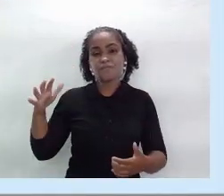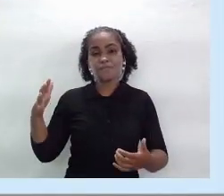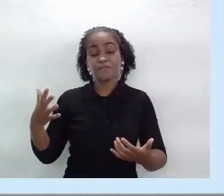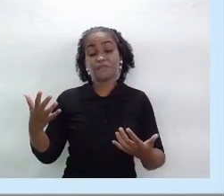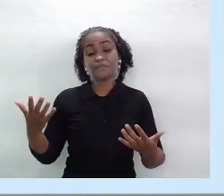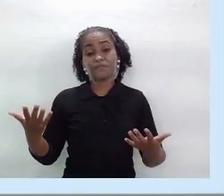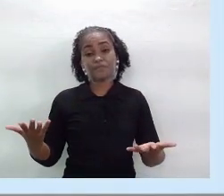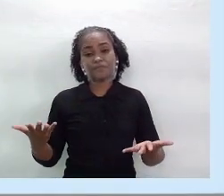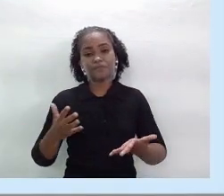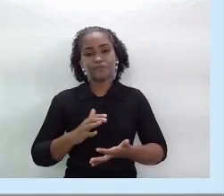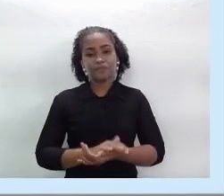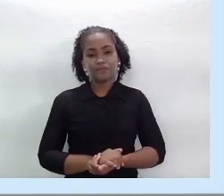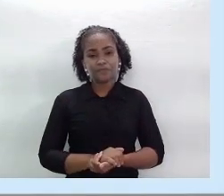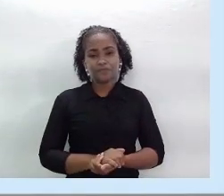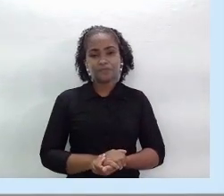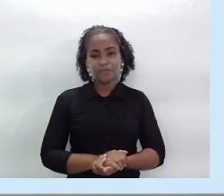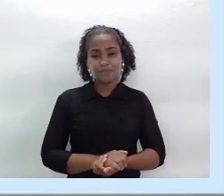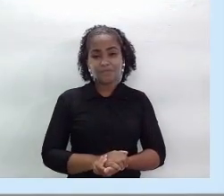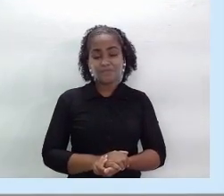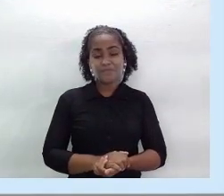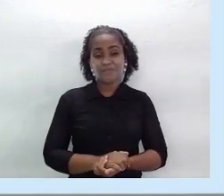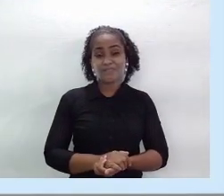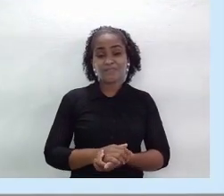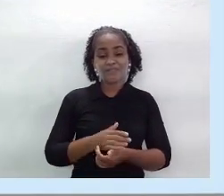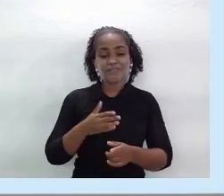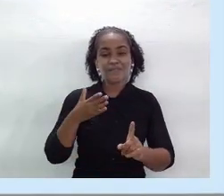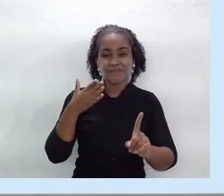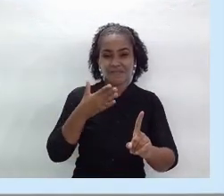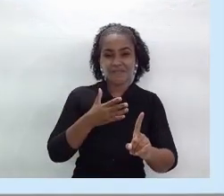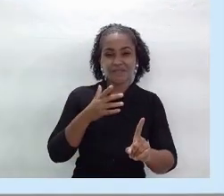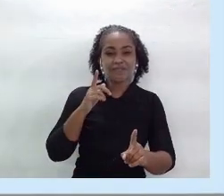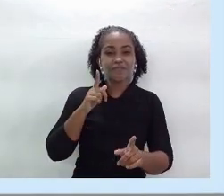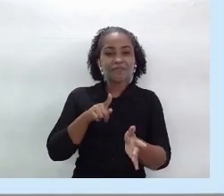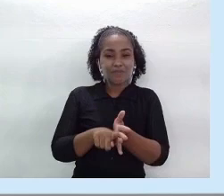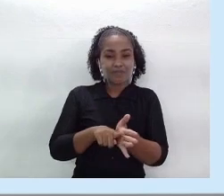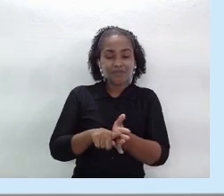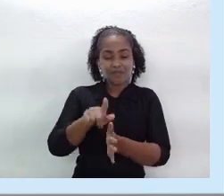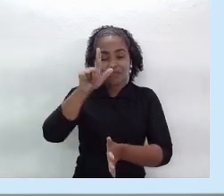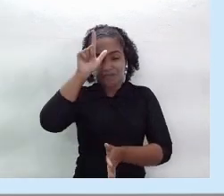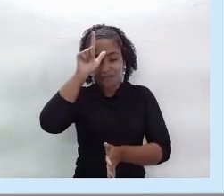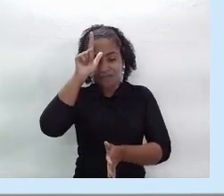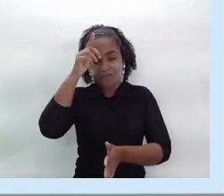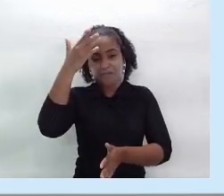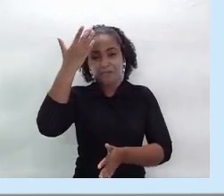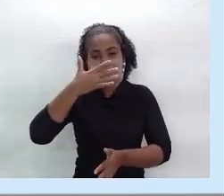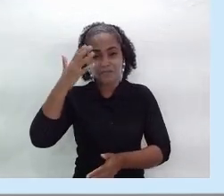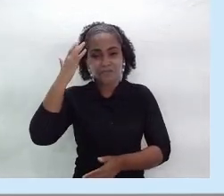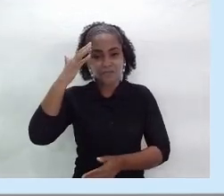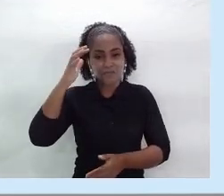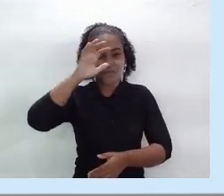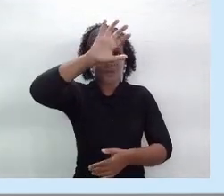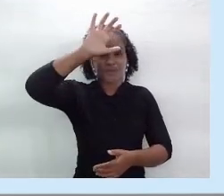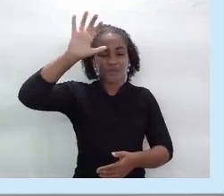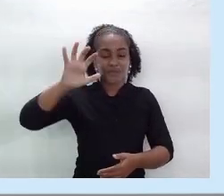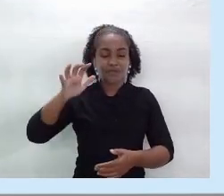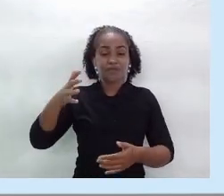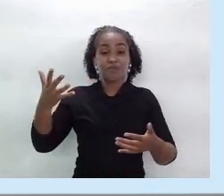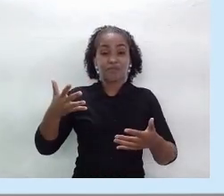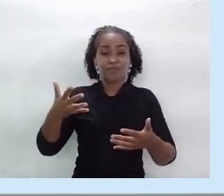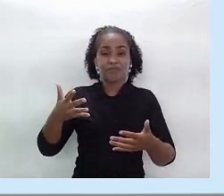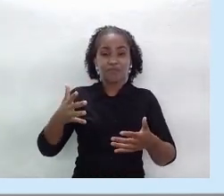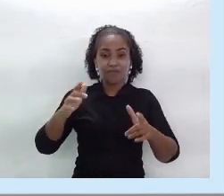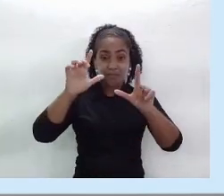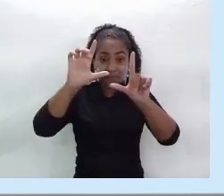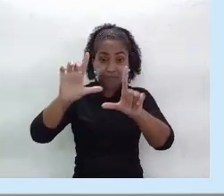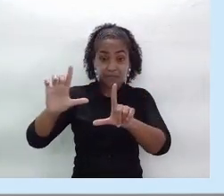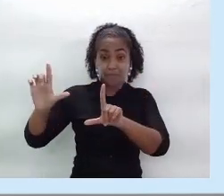Bom, falando sobre Wegener e a evidência paleontológica, eu gostaria que a gente fosse lá para a telinha